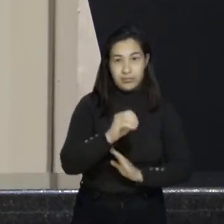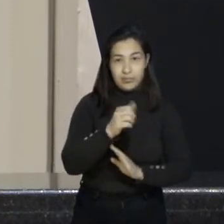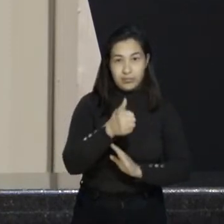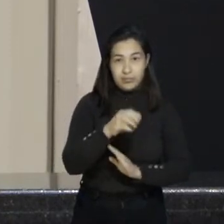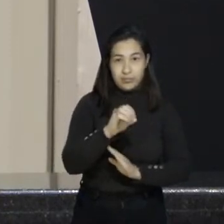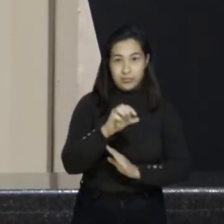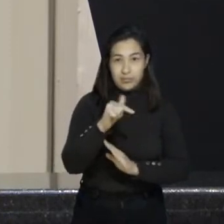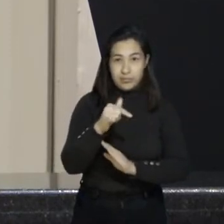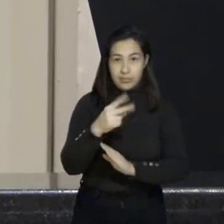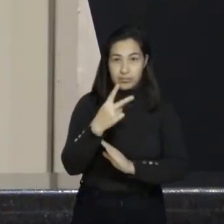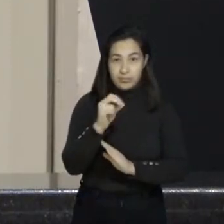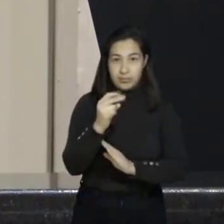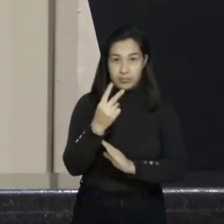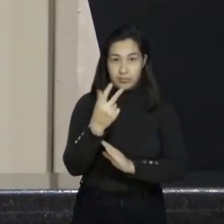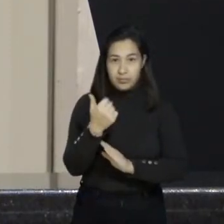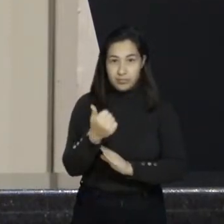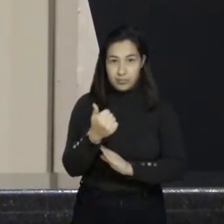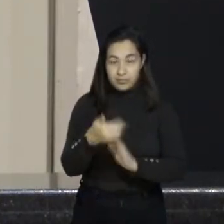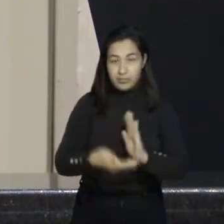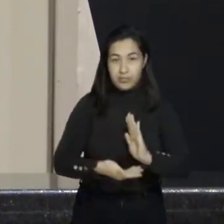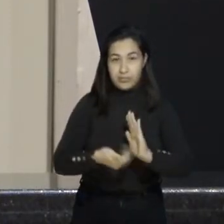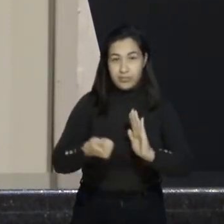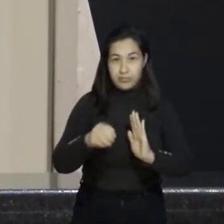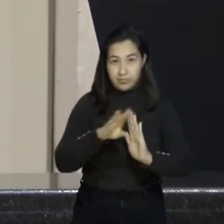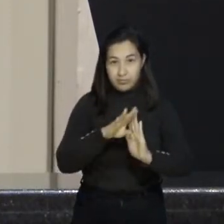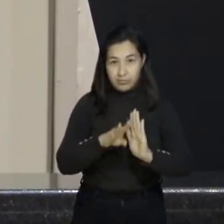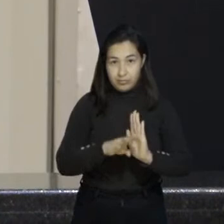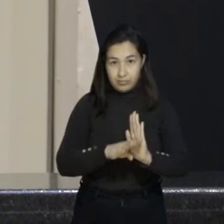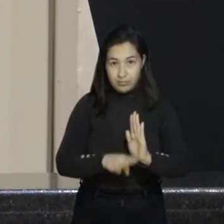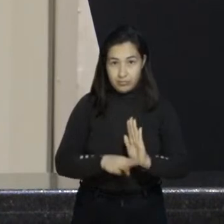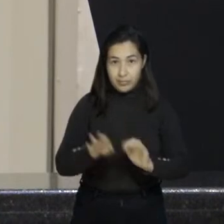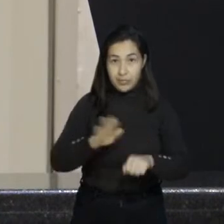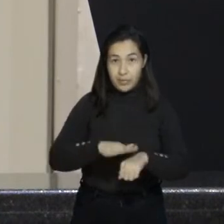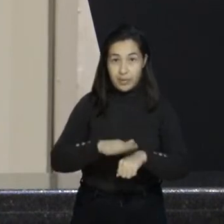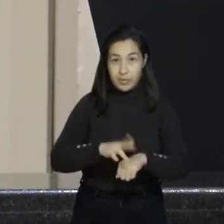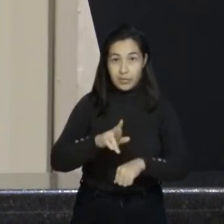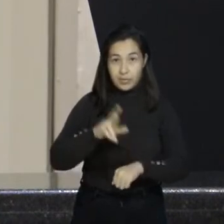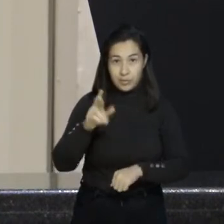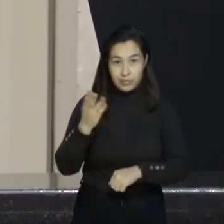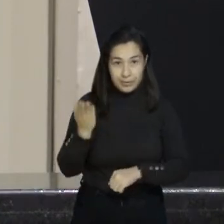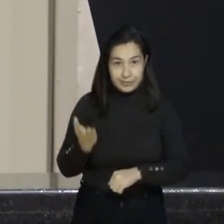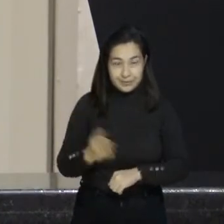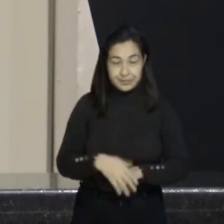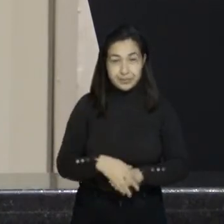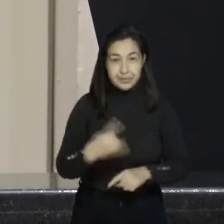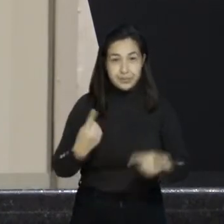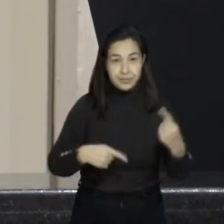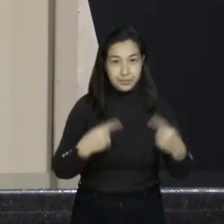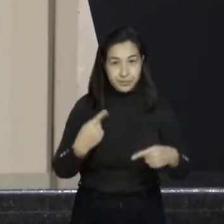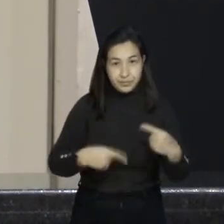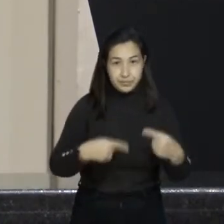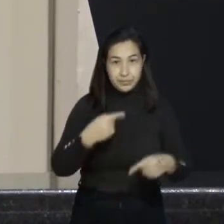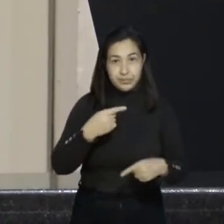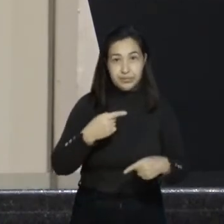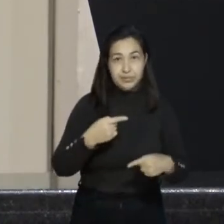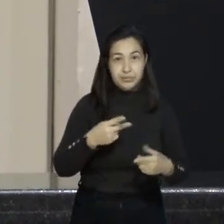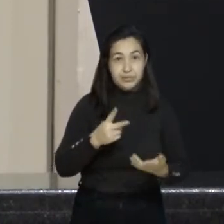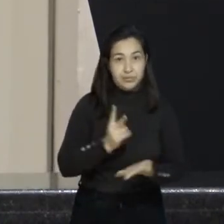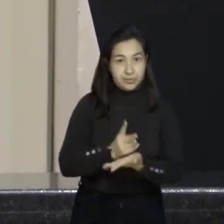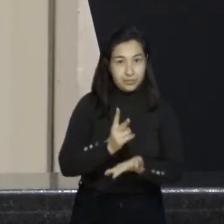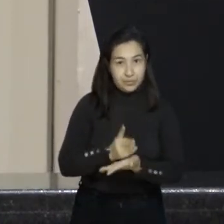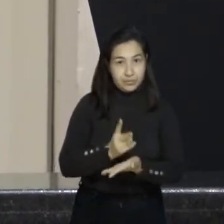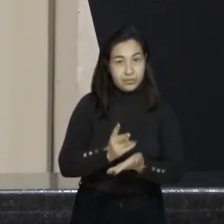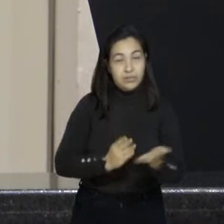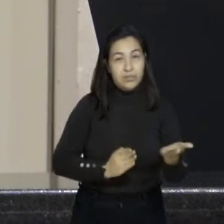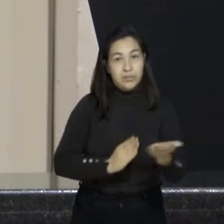2021 foi retirado de pauta por solicitação do autor após ter discutido pelo senhor Deputado Maurício foi aprovado